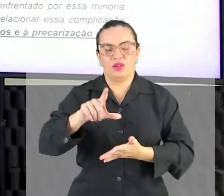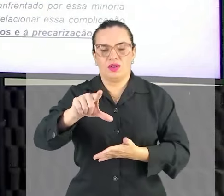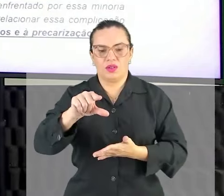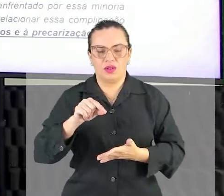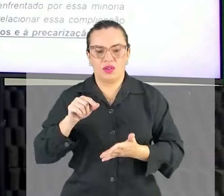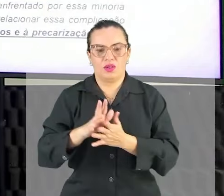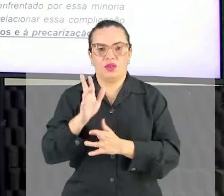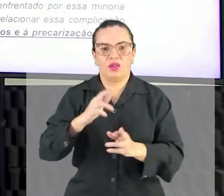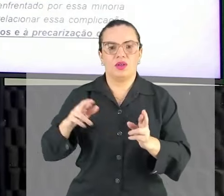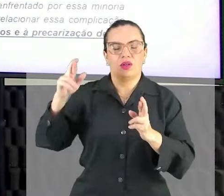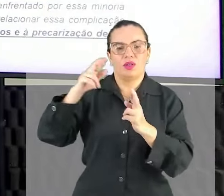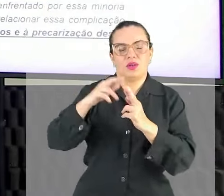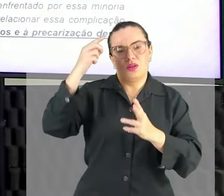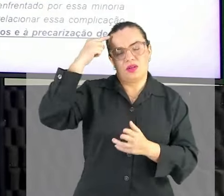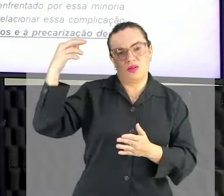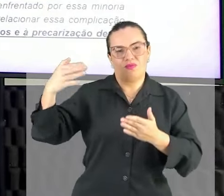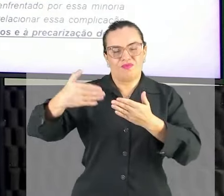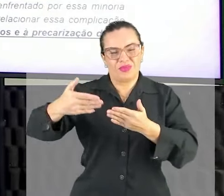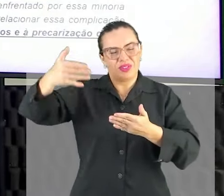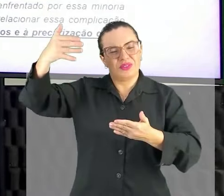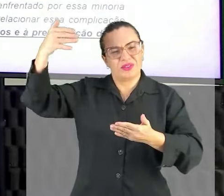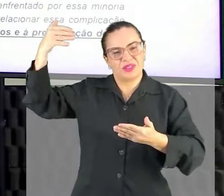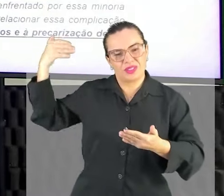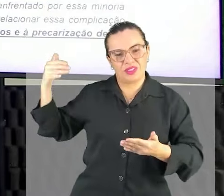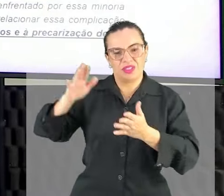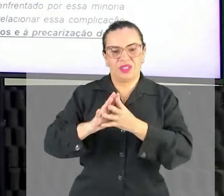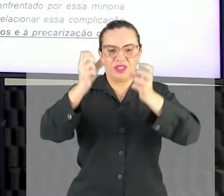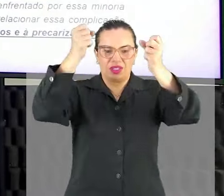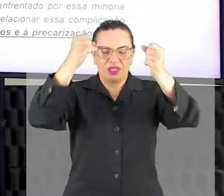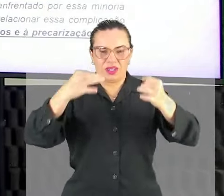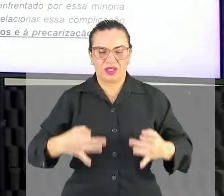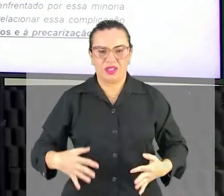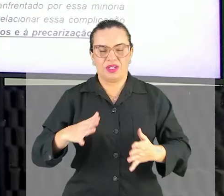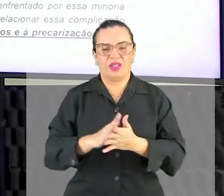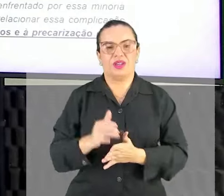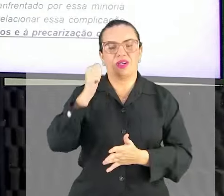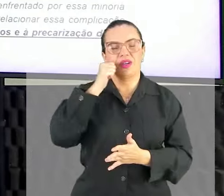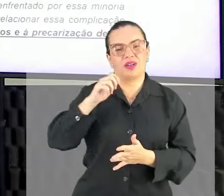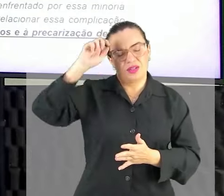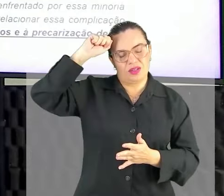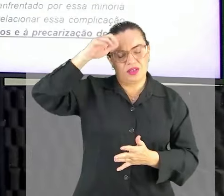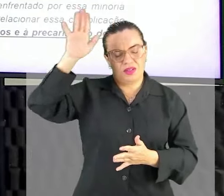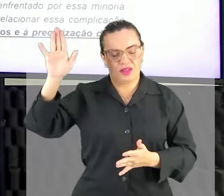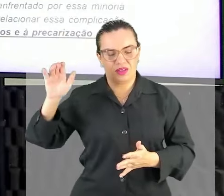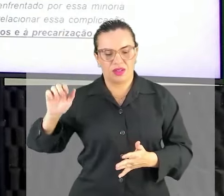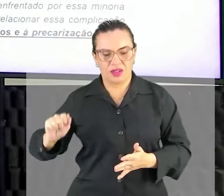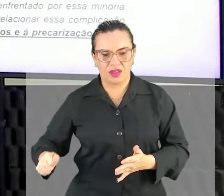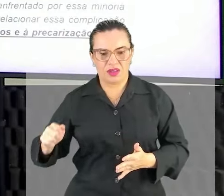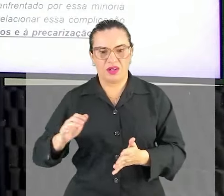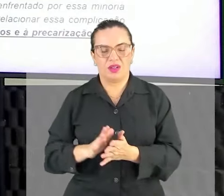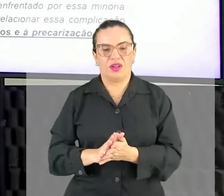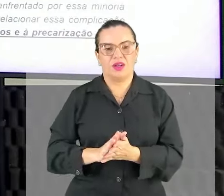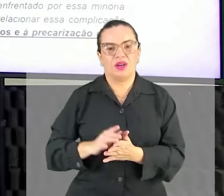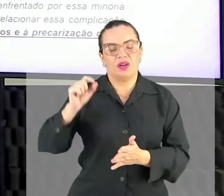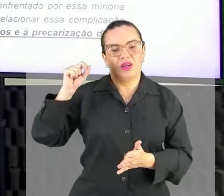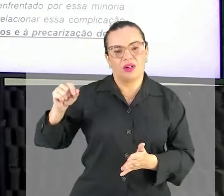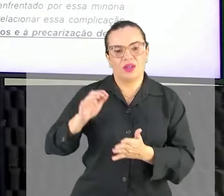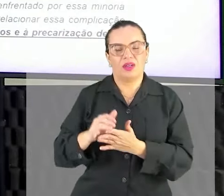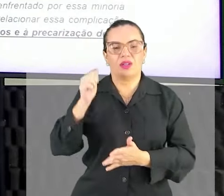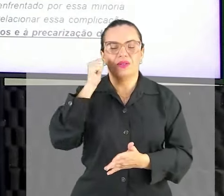escolheu uma referência histórica explicando que as mulheres negras e africanas, que são mulheres